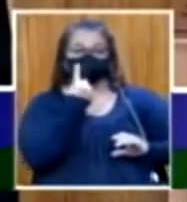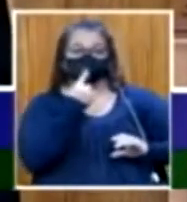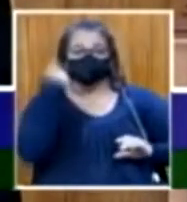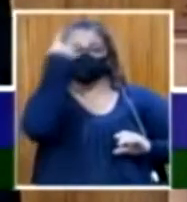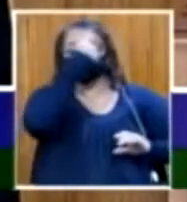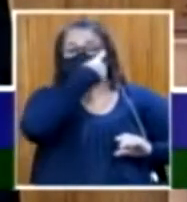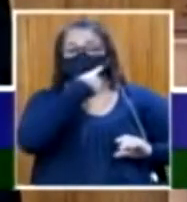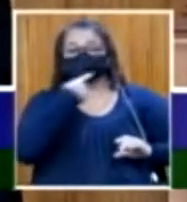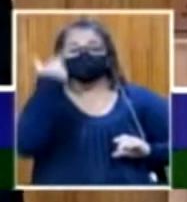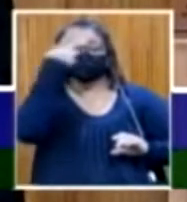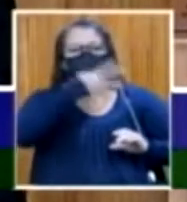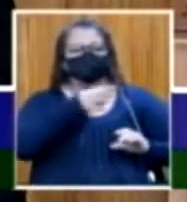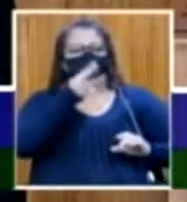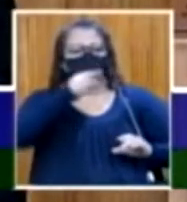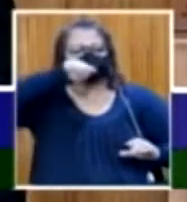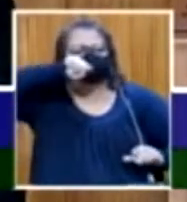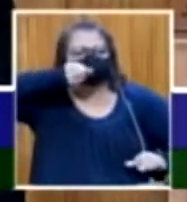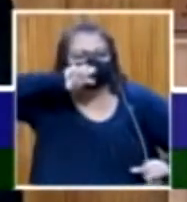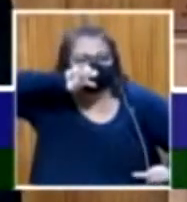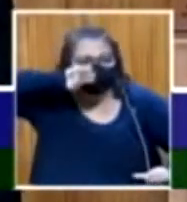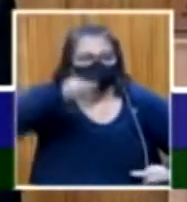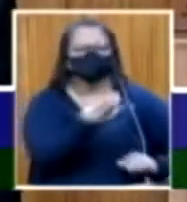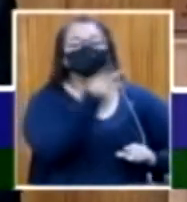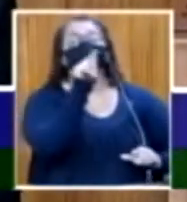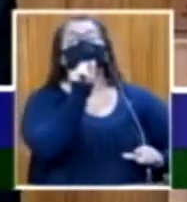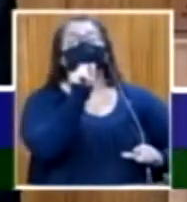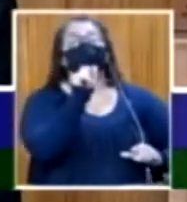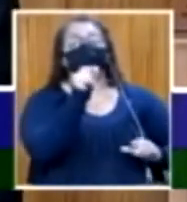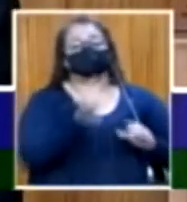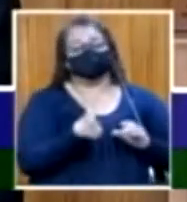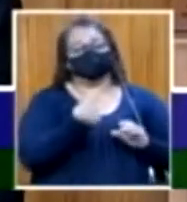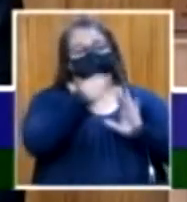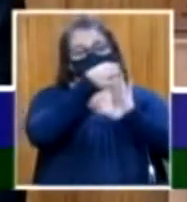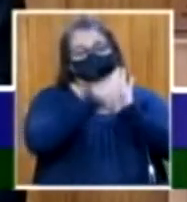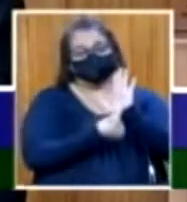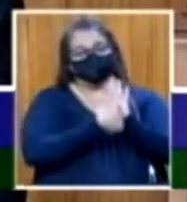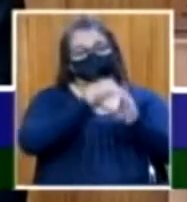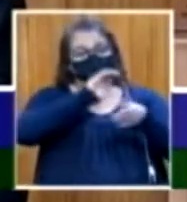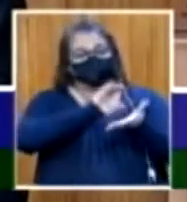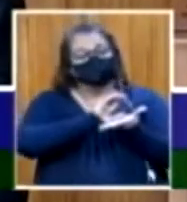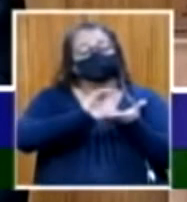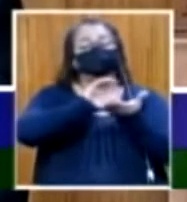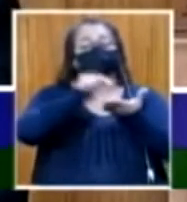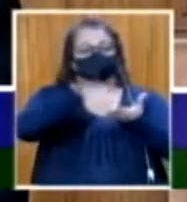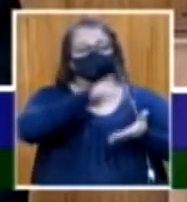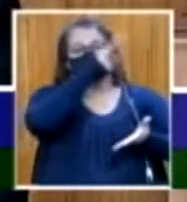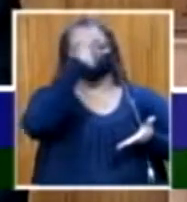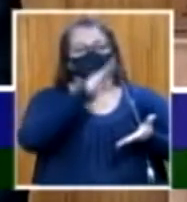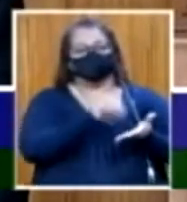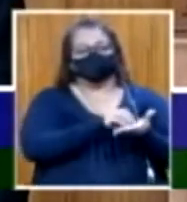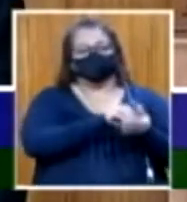perdeu 3 bilhões de reais em fundos de investimentos imobiliários que deixaram o